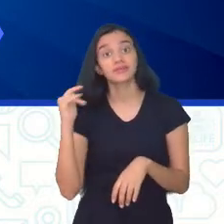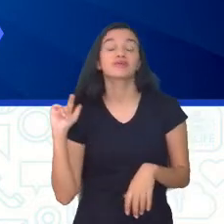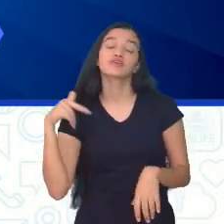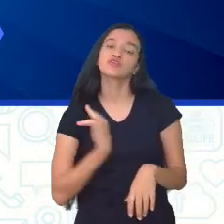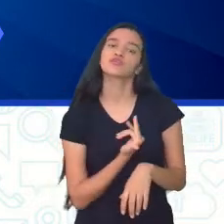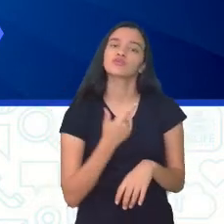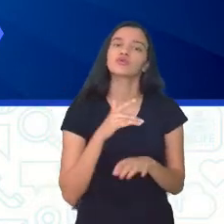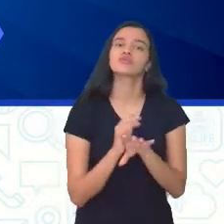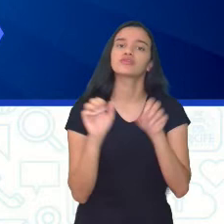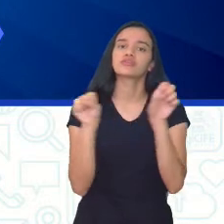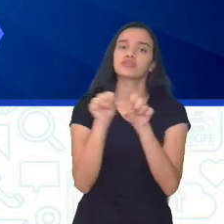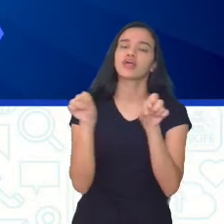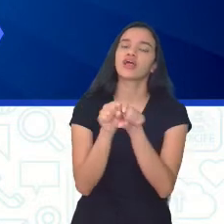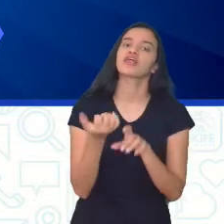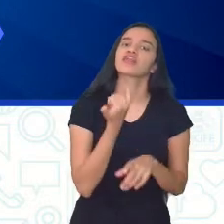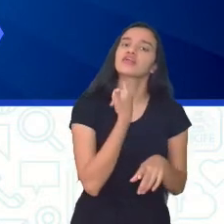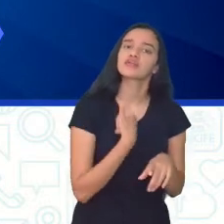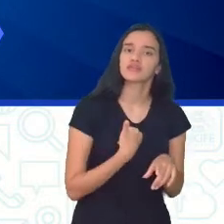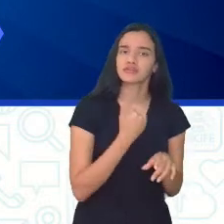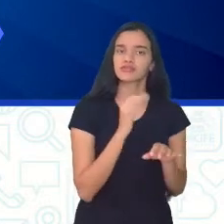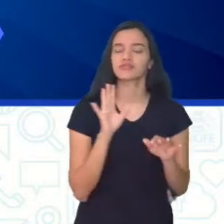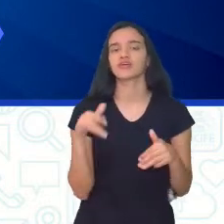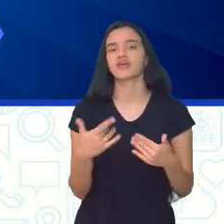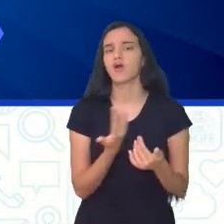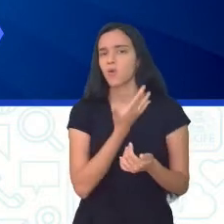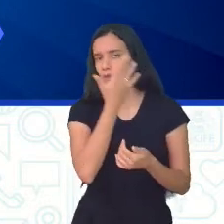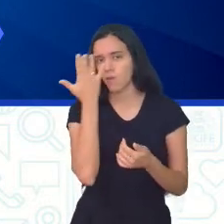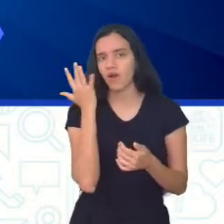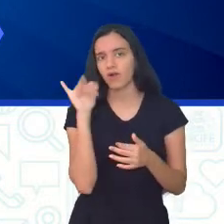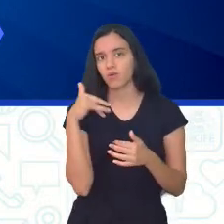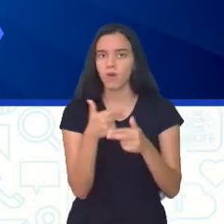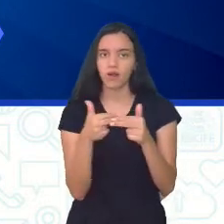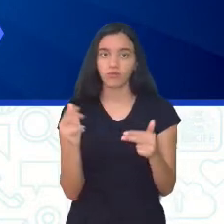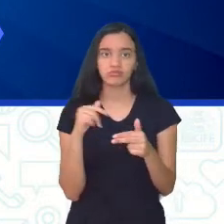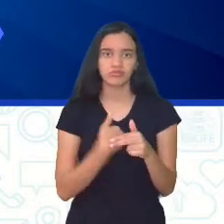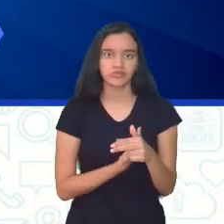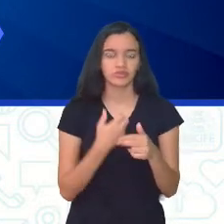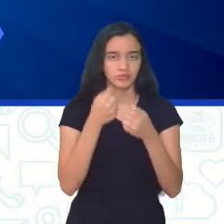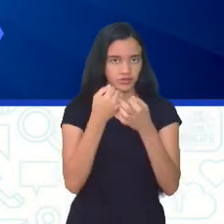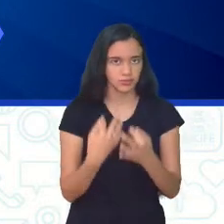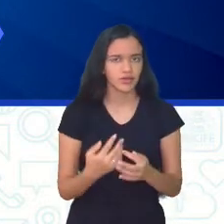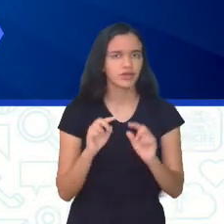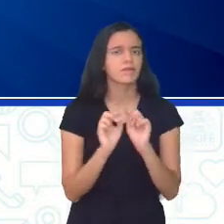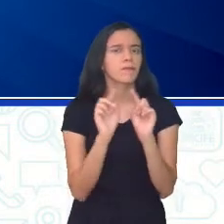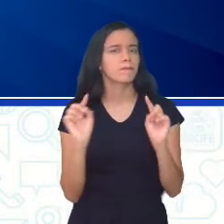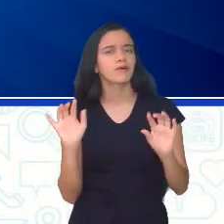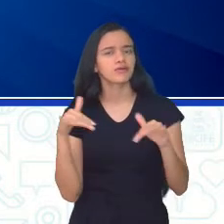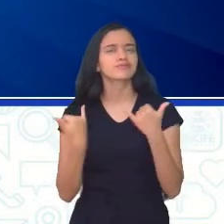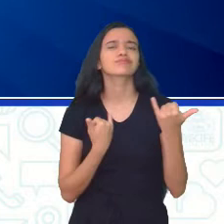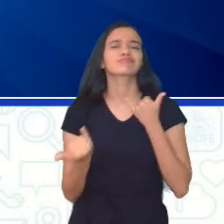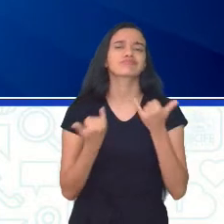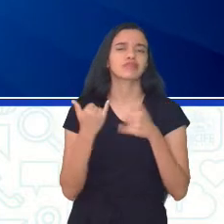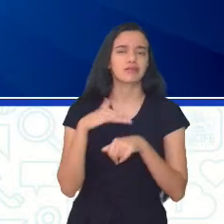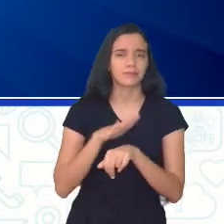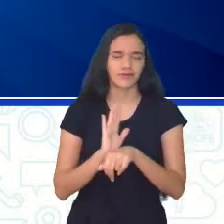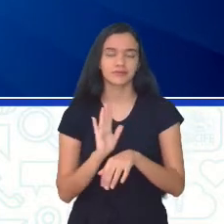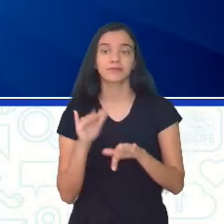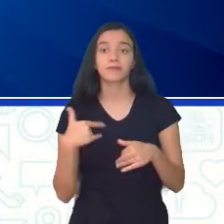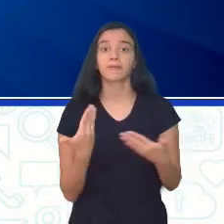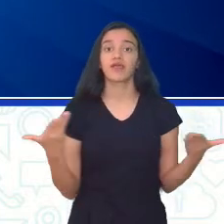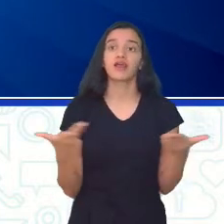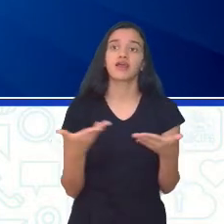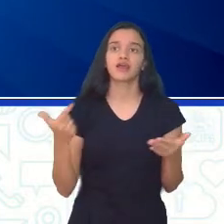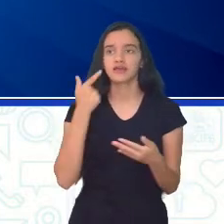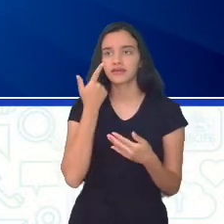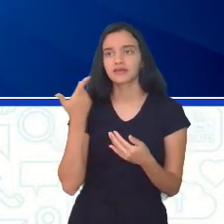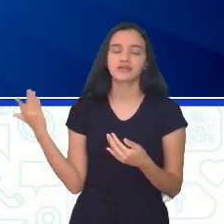sistema nervoso, ele muitas vezes vai denunciar alguma coisa que a gente está falando. Mas tem mais informações. Agora a gente vai